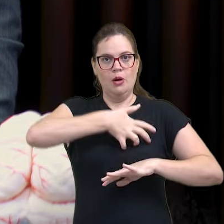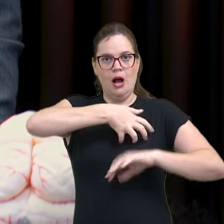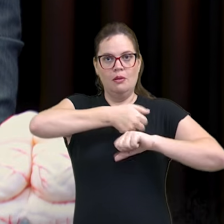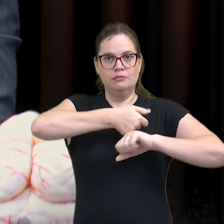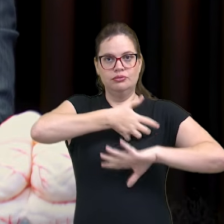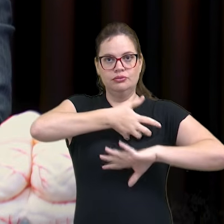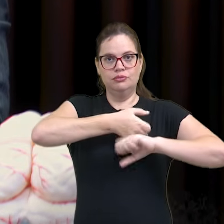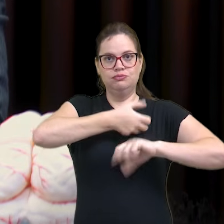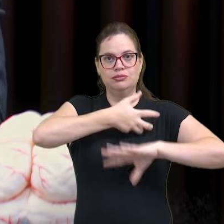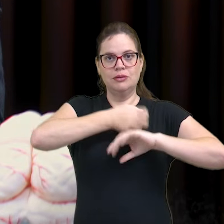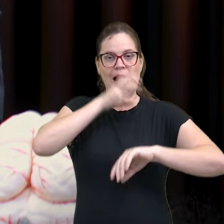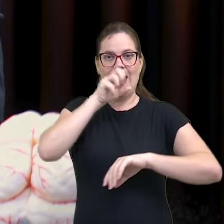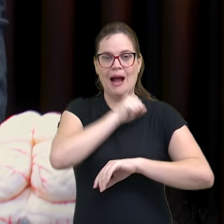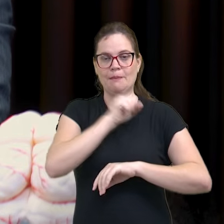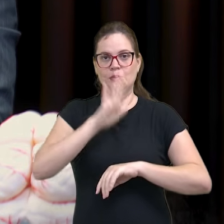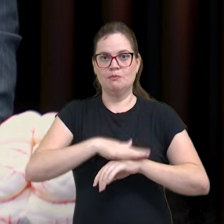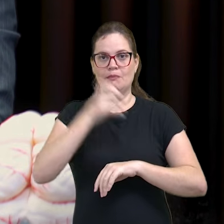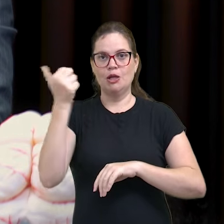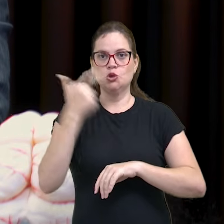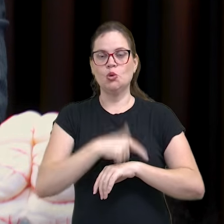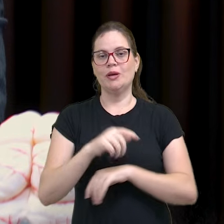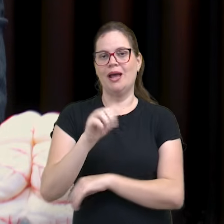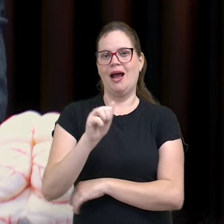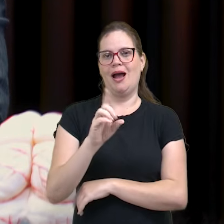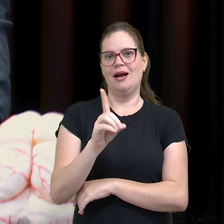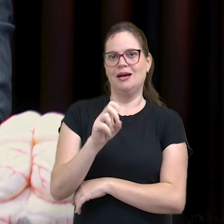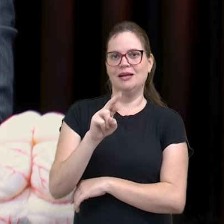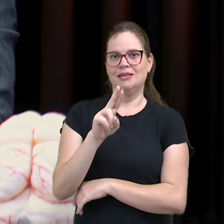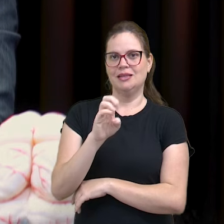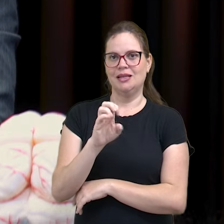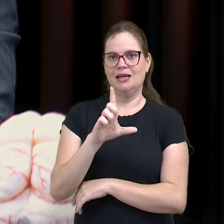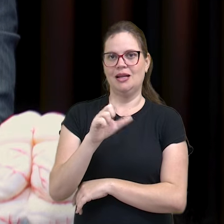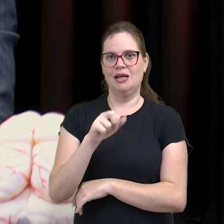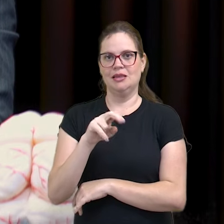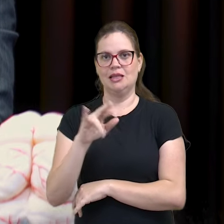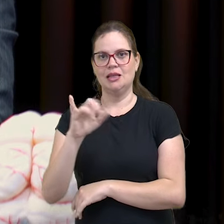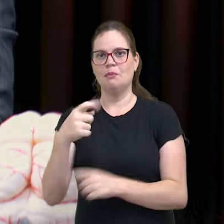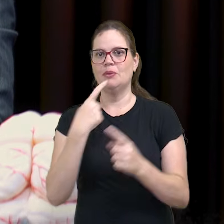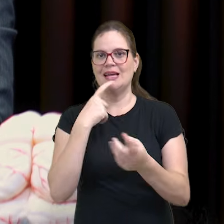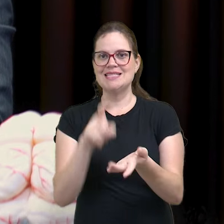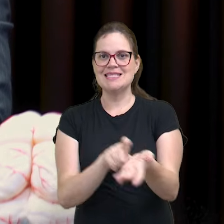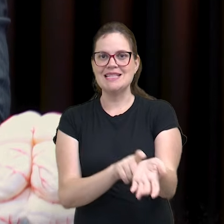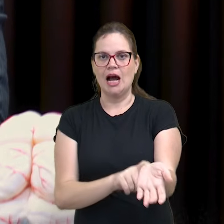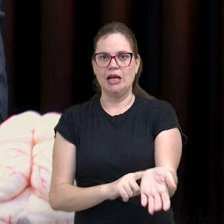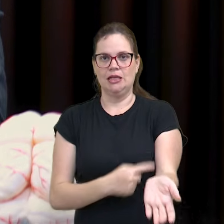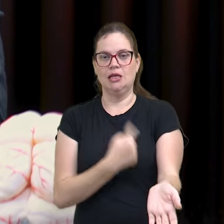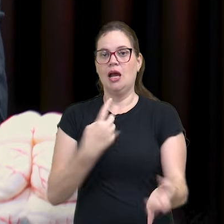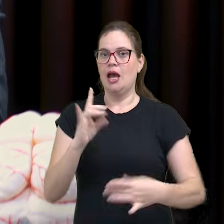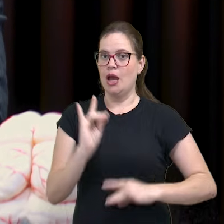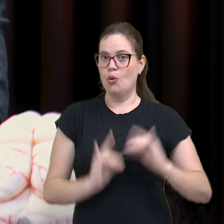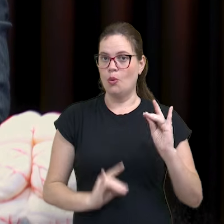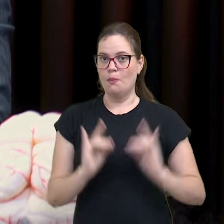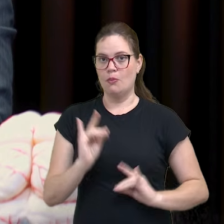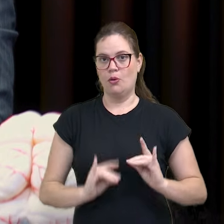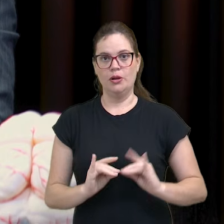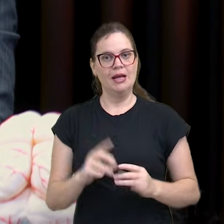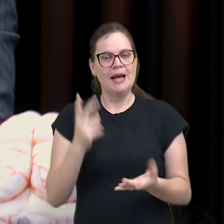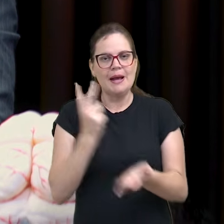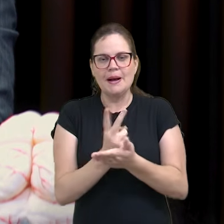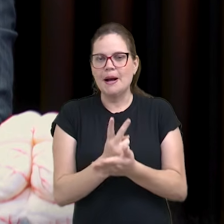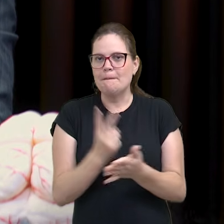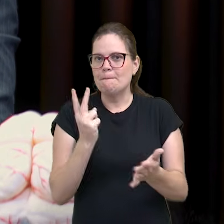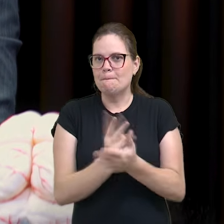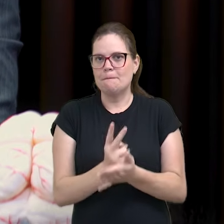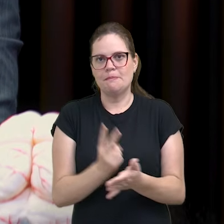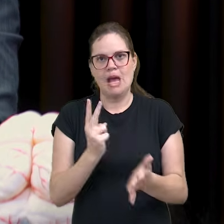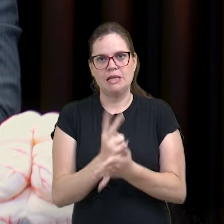de epinefrina no coração chega muito mais rápido do que uma descarga de adrenalina que vem pela corrente sanguínea,